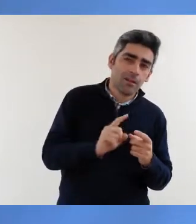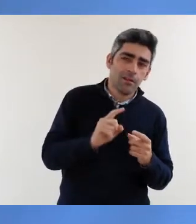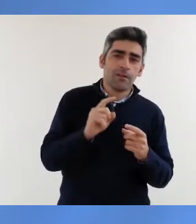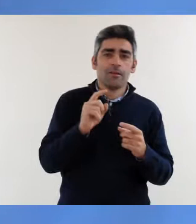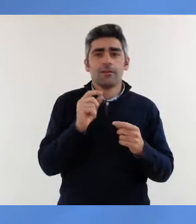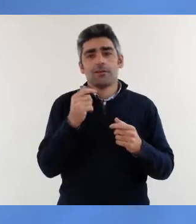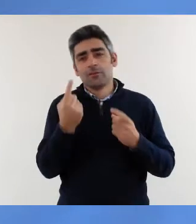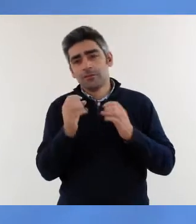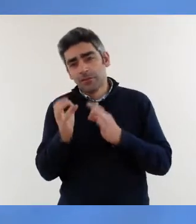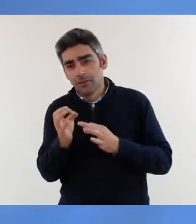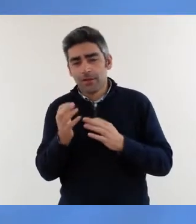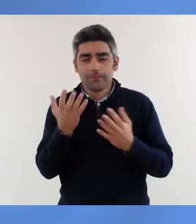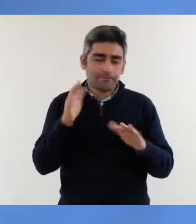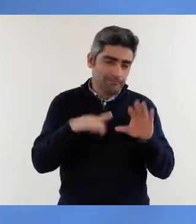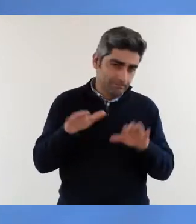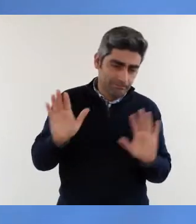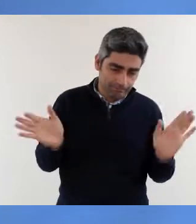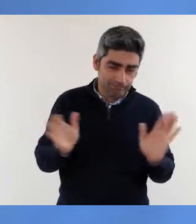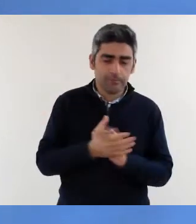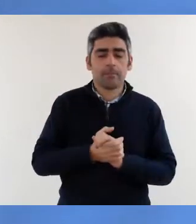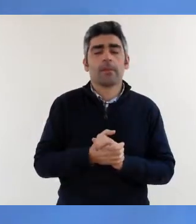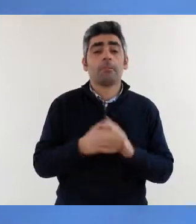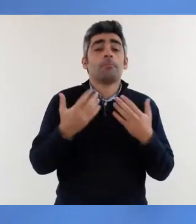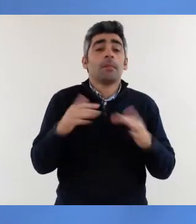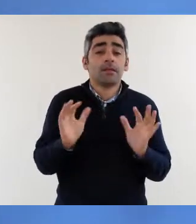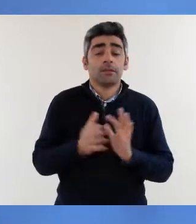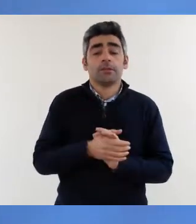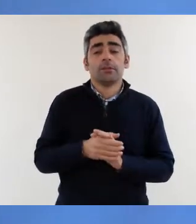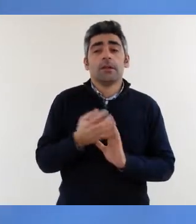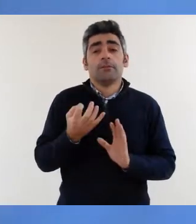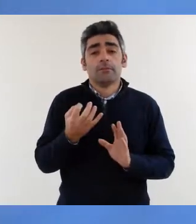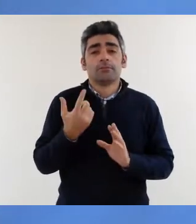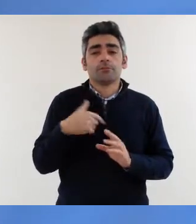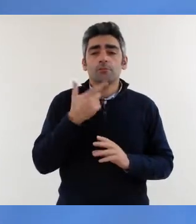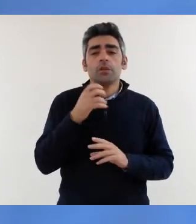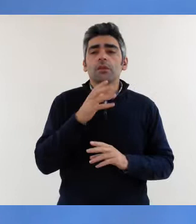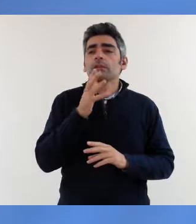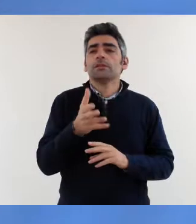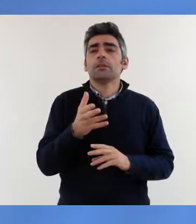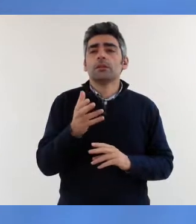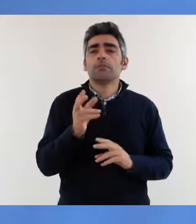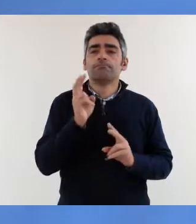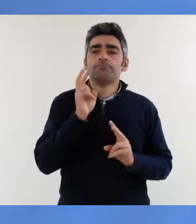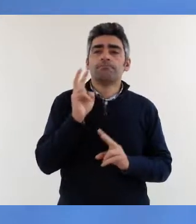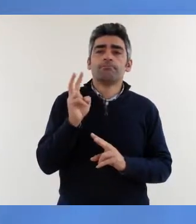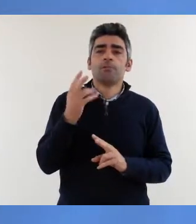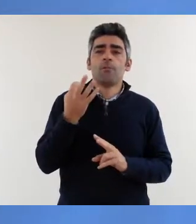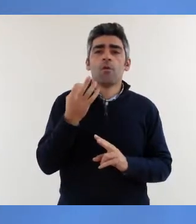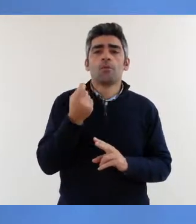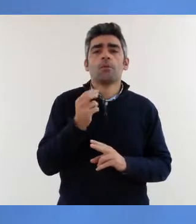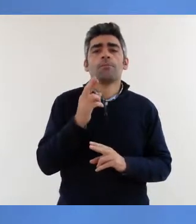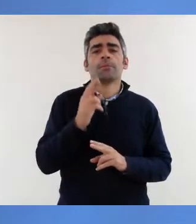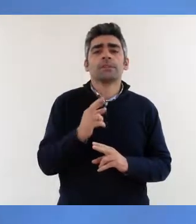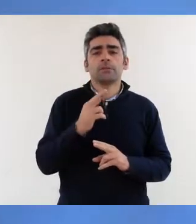euro outros defenderam a introdução do euro mas o que é facto é que não